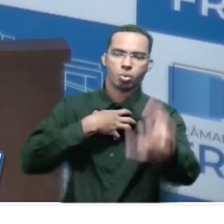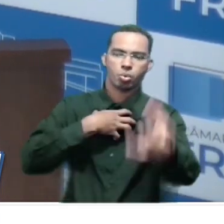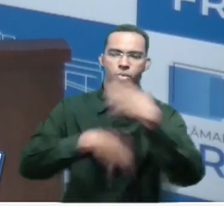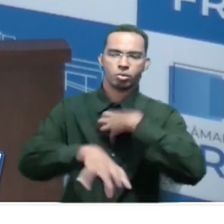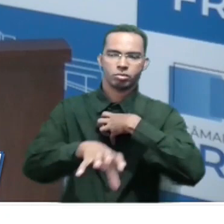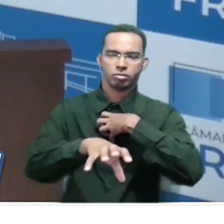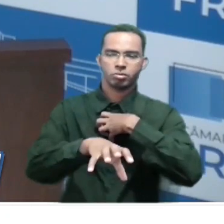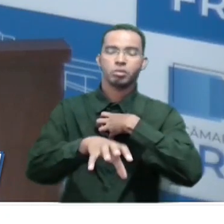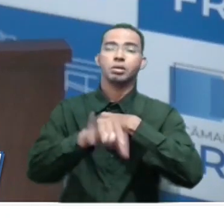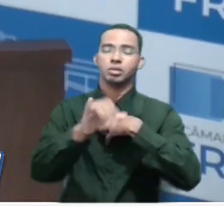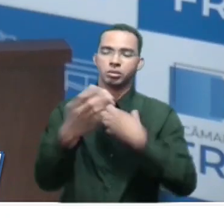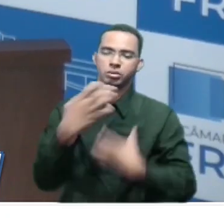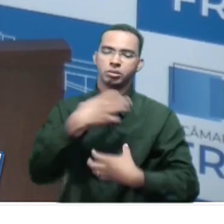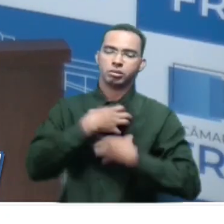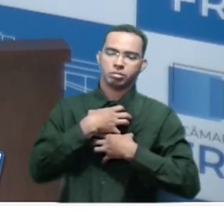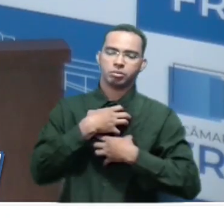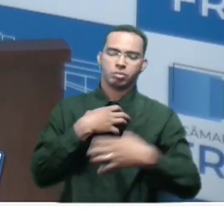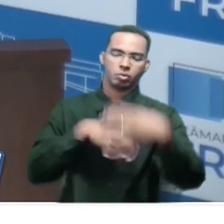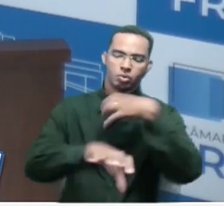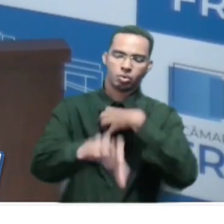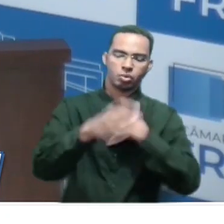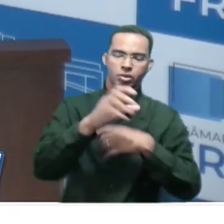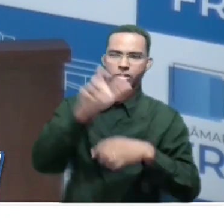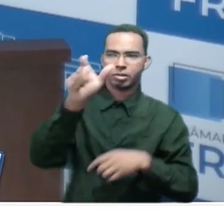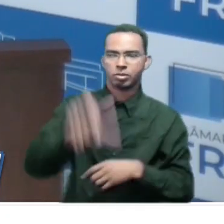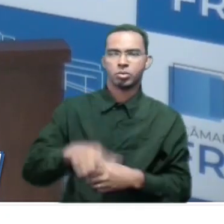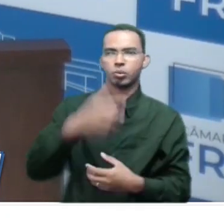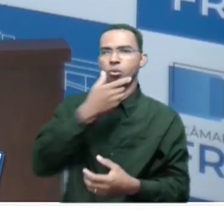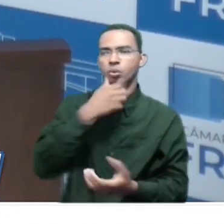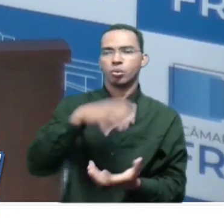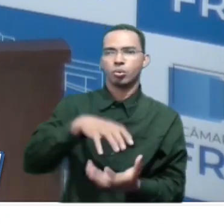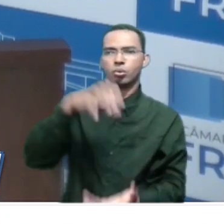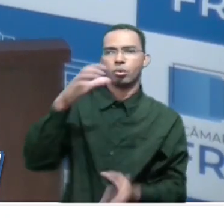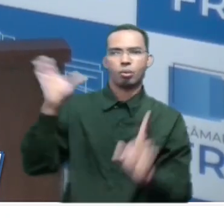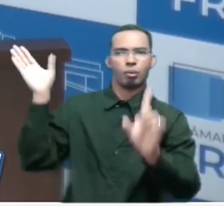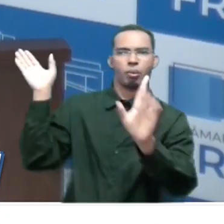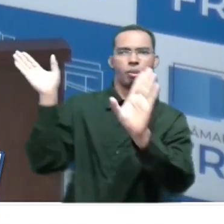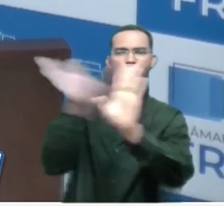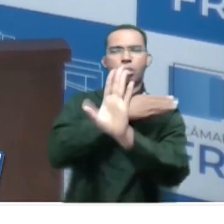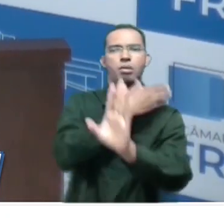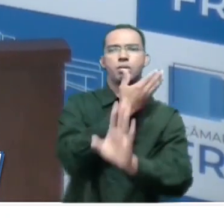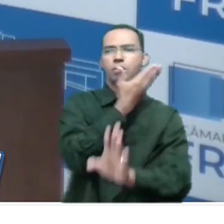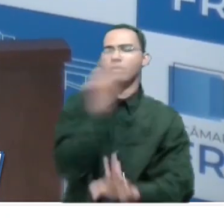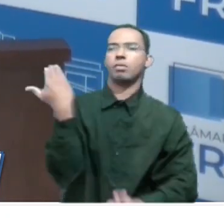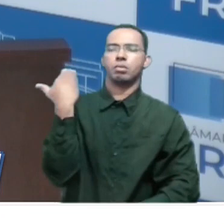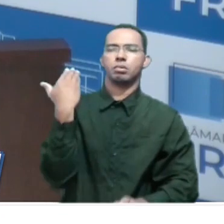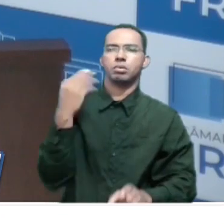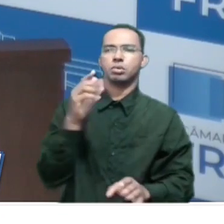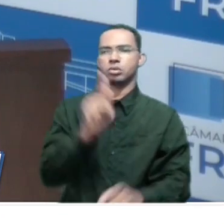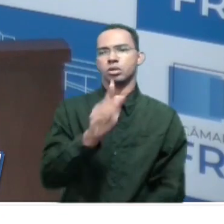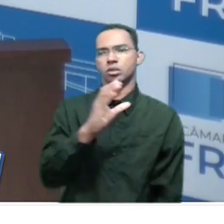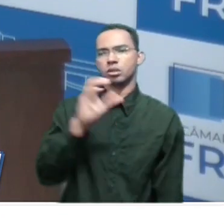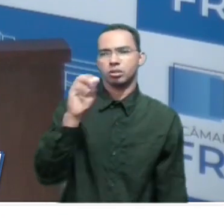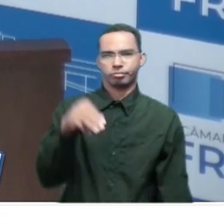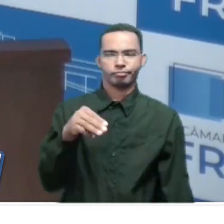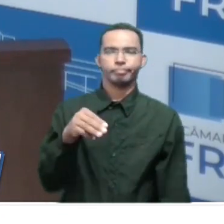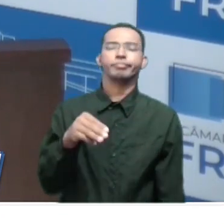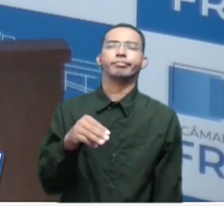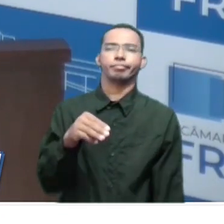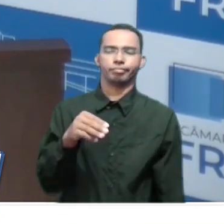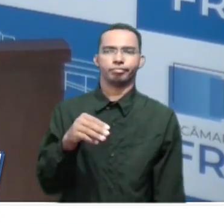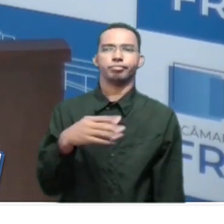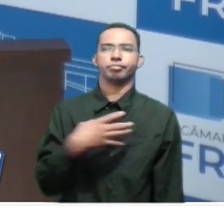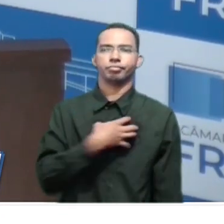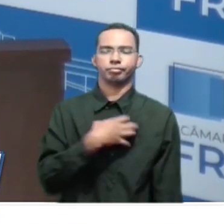se colocar no lugar daquele idoso que tomou um tapa na cara de um guarda municipal. Empatia